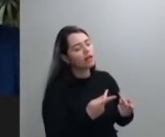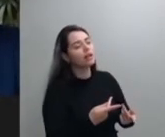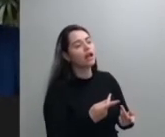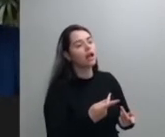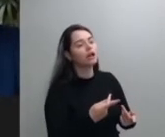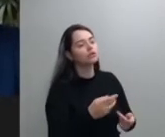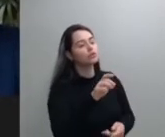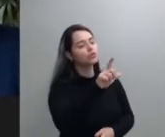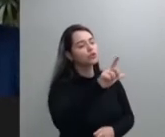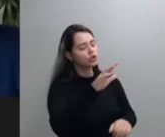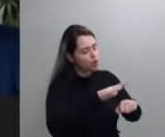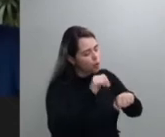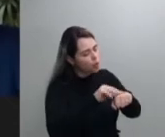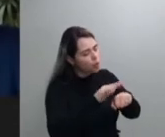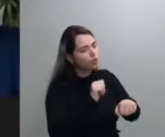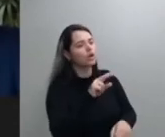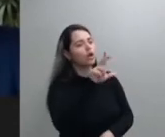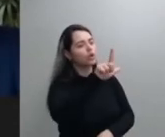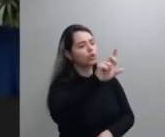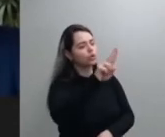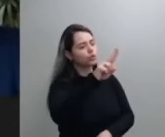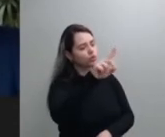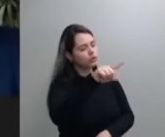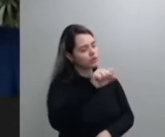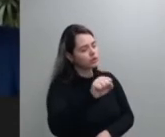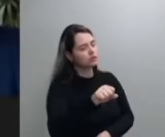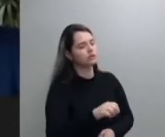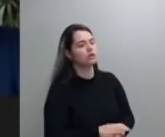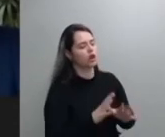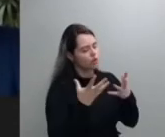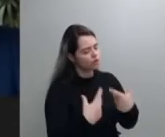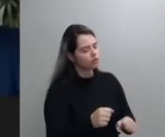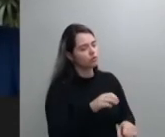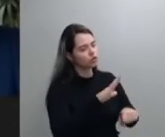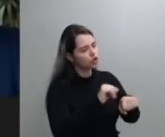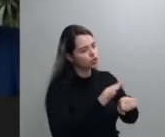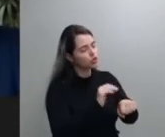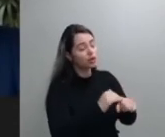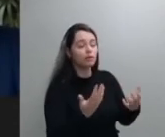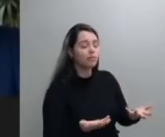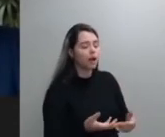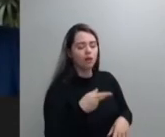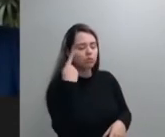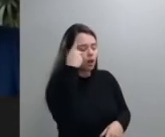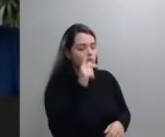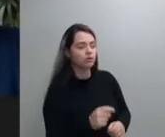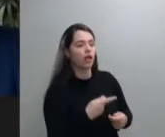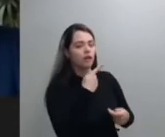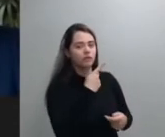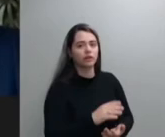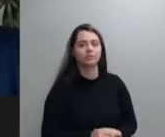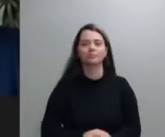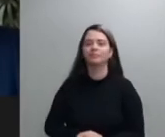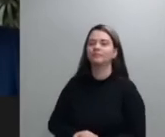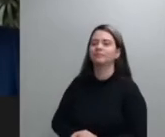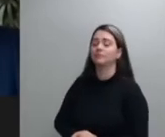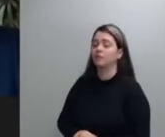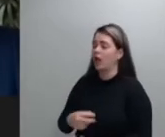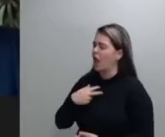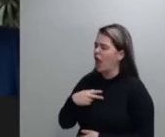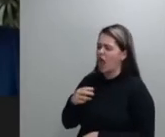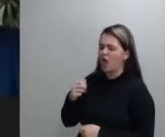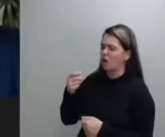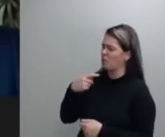não faço questão cerrada de nada eu não faço questão